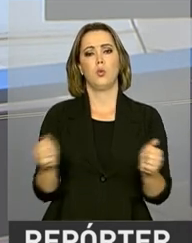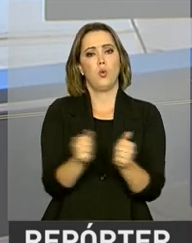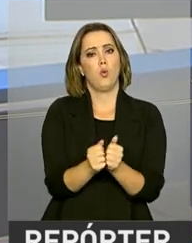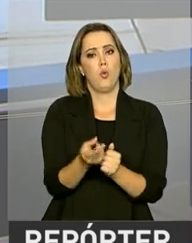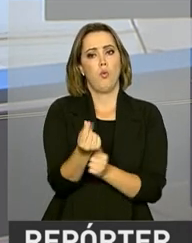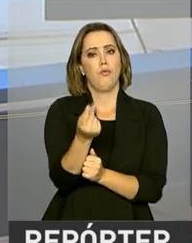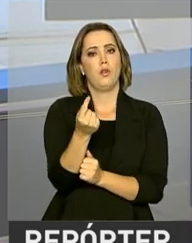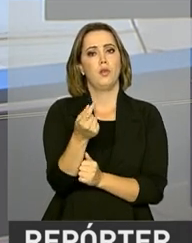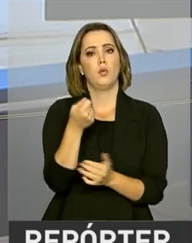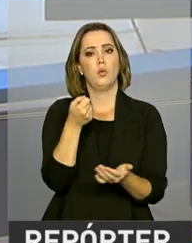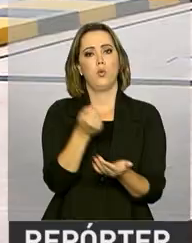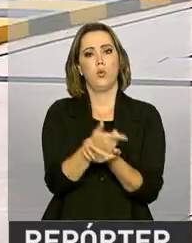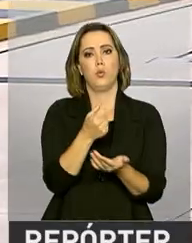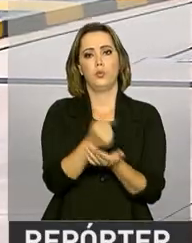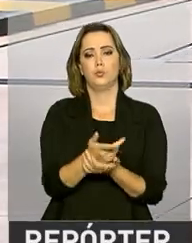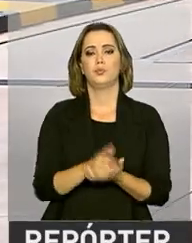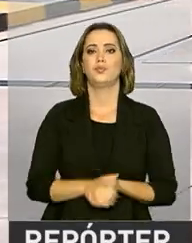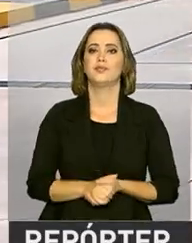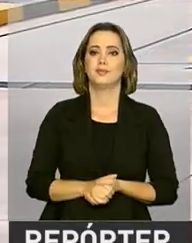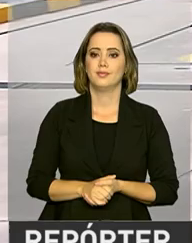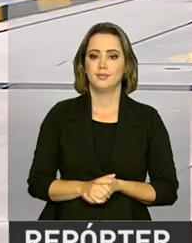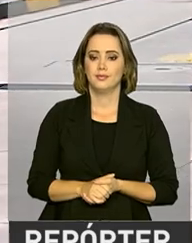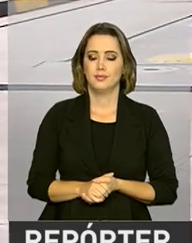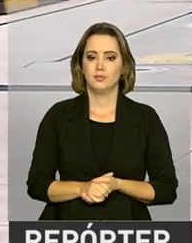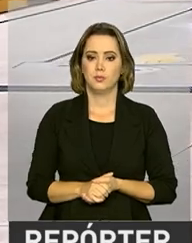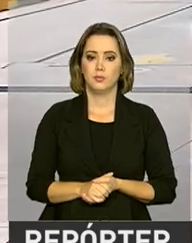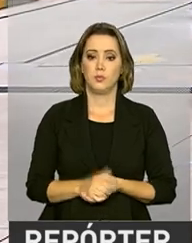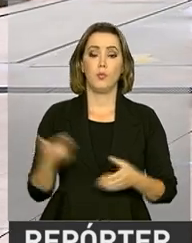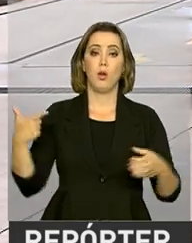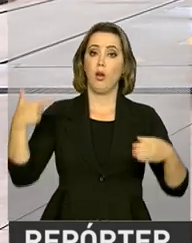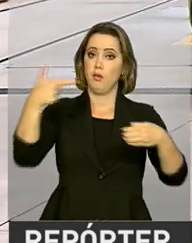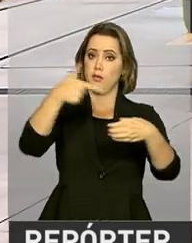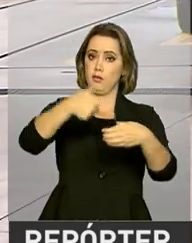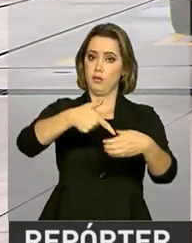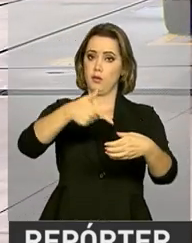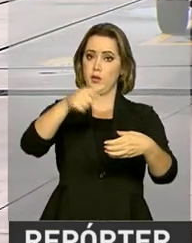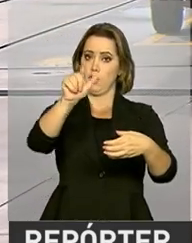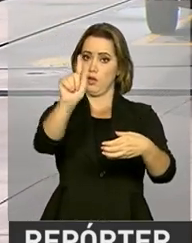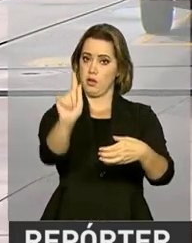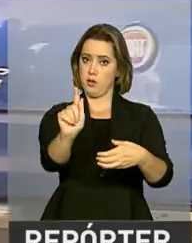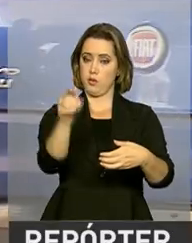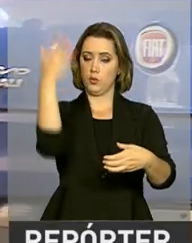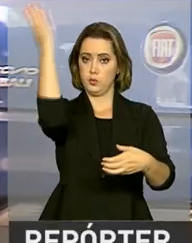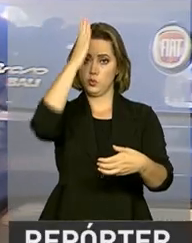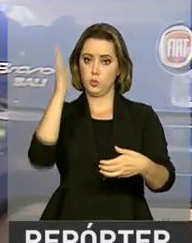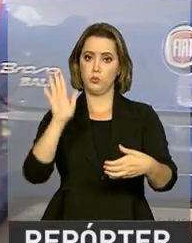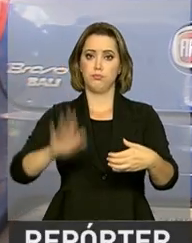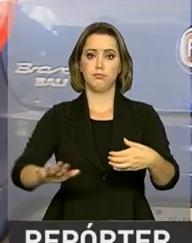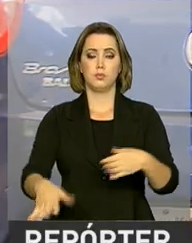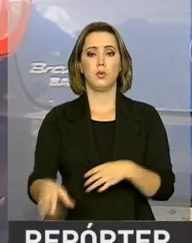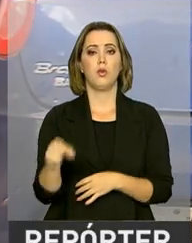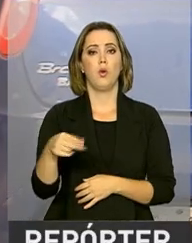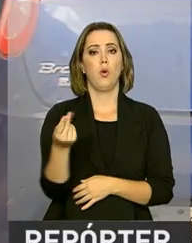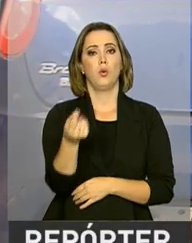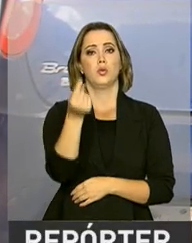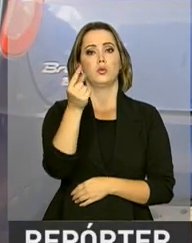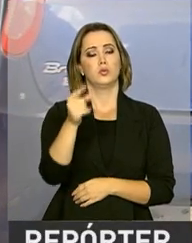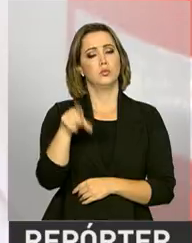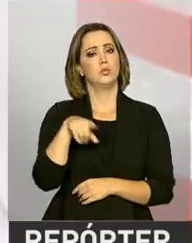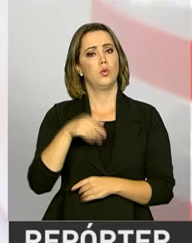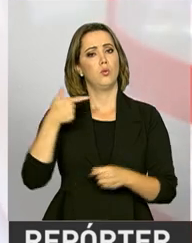cobrado do consumidor a gasolina no brasil tem ficado mais barata o preço médio do combustível